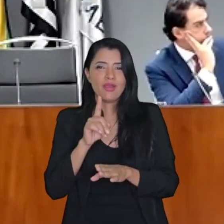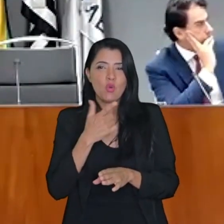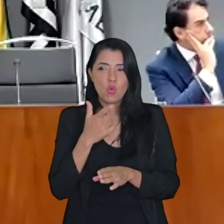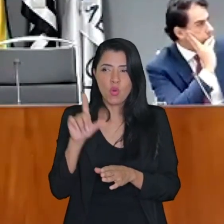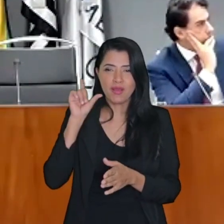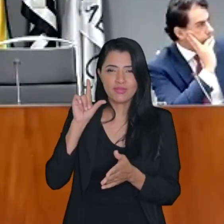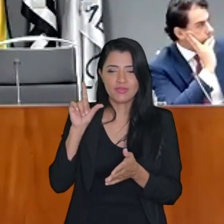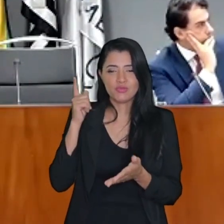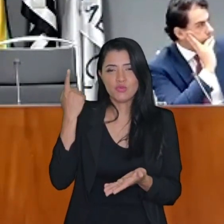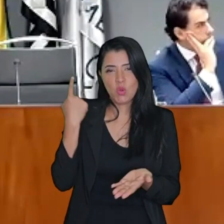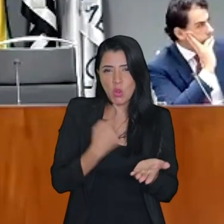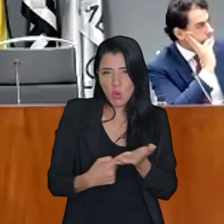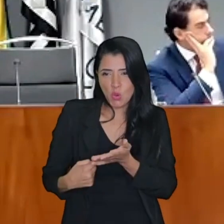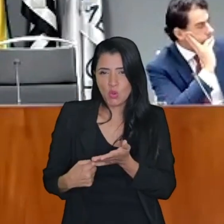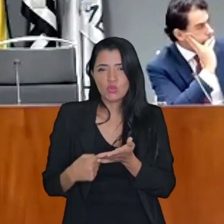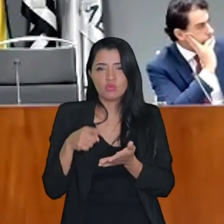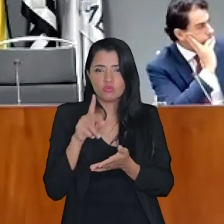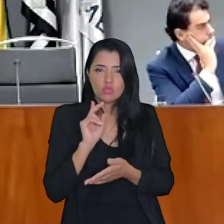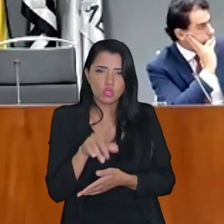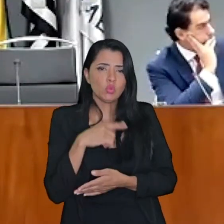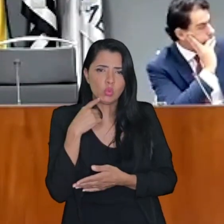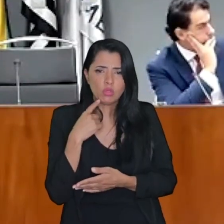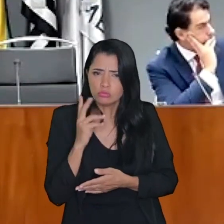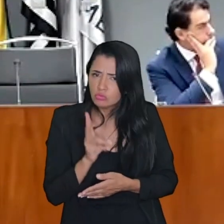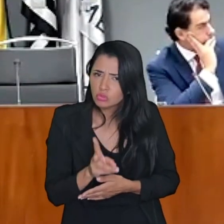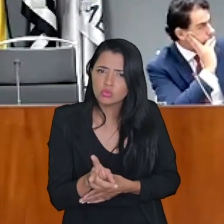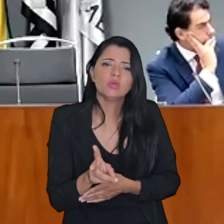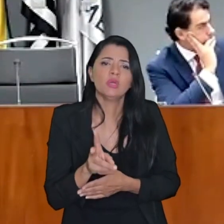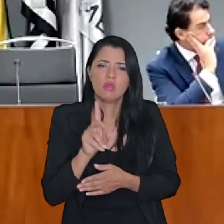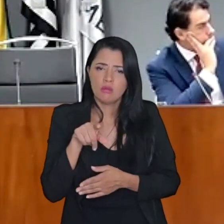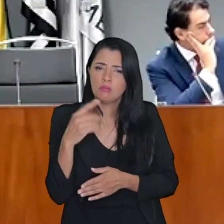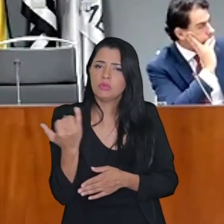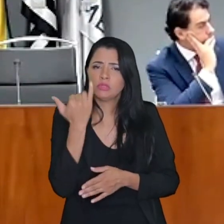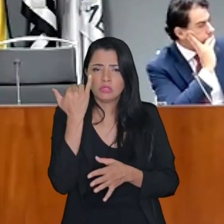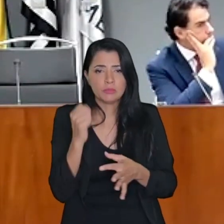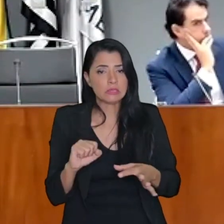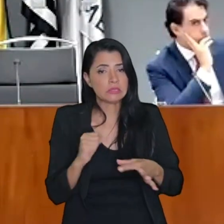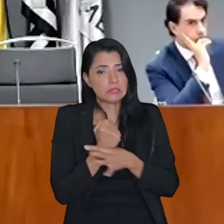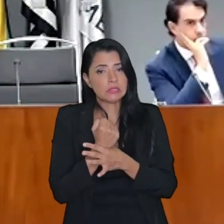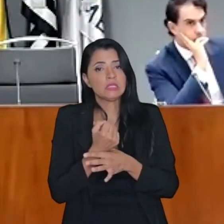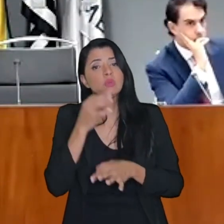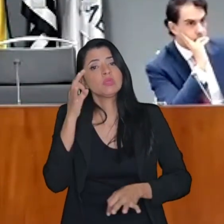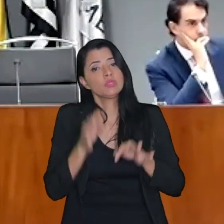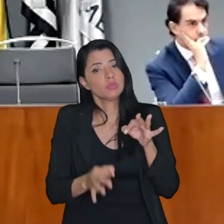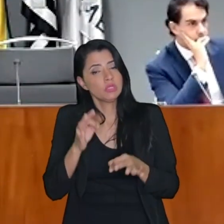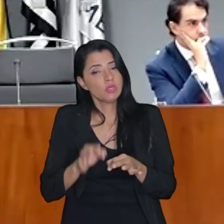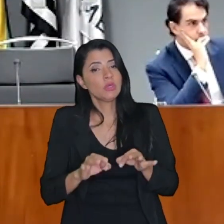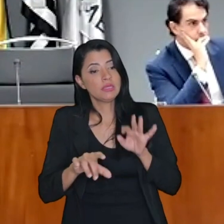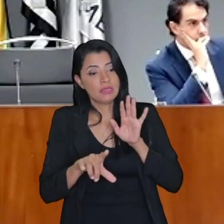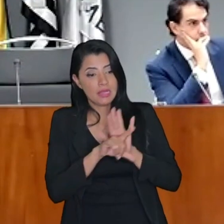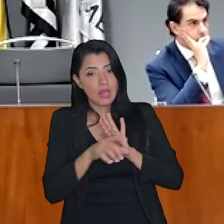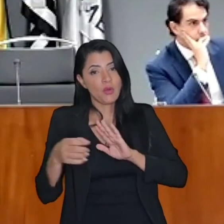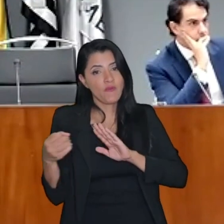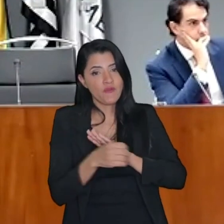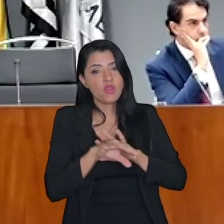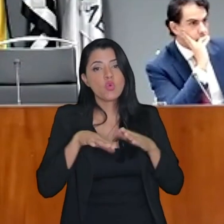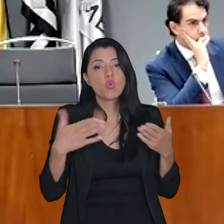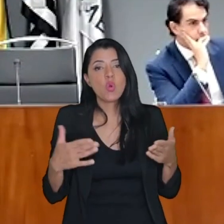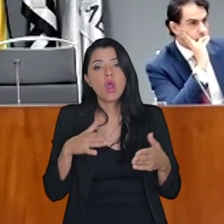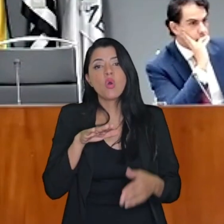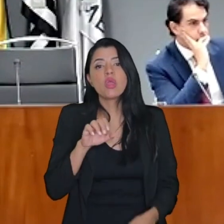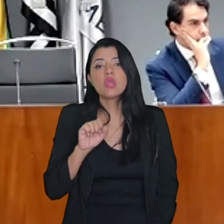do acordo. Isso é muito importante para a segurança jurídica. Então, ficou definido na nova lei qual é o escopo da colaboração.